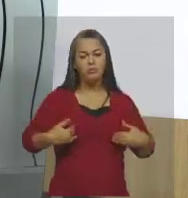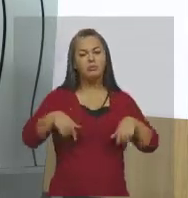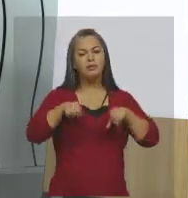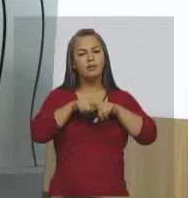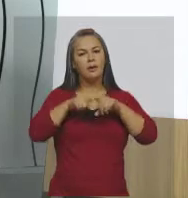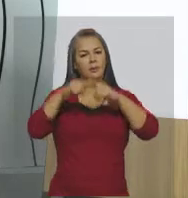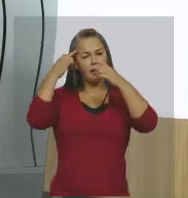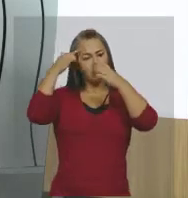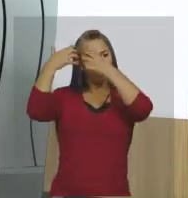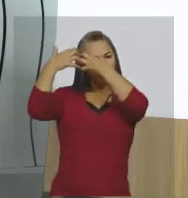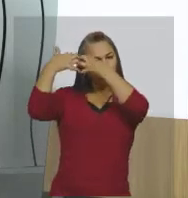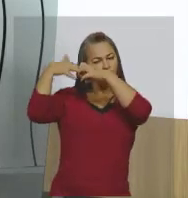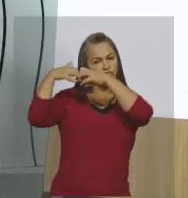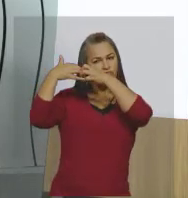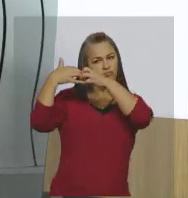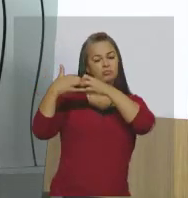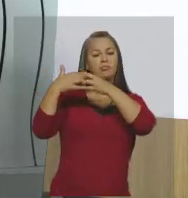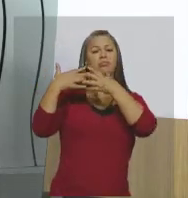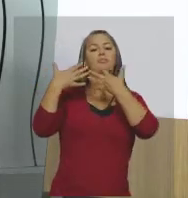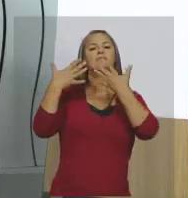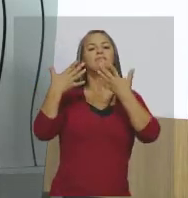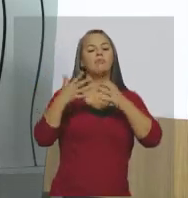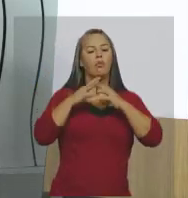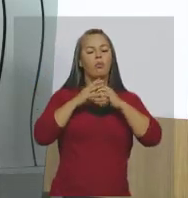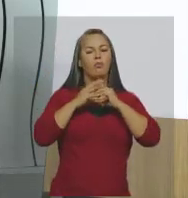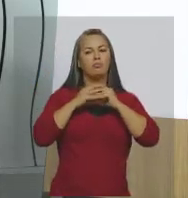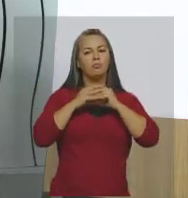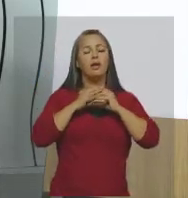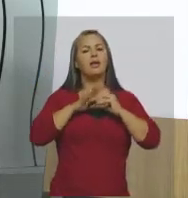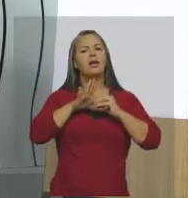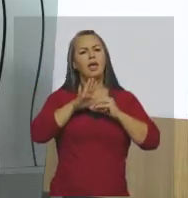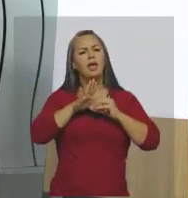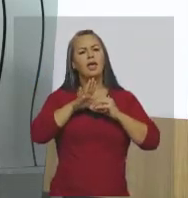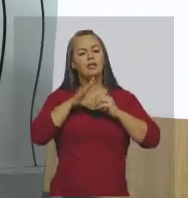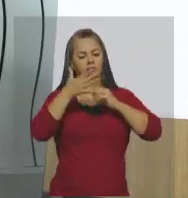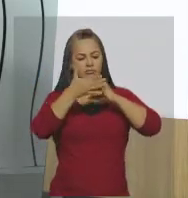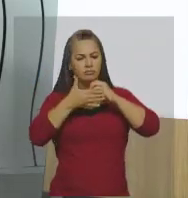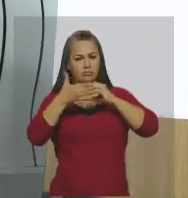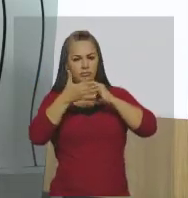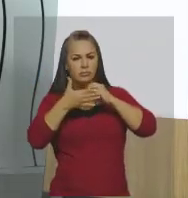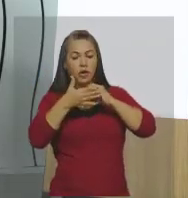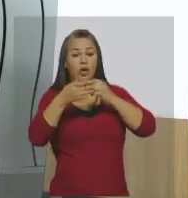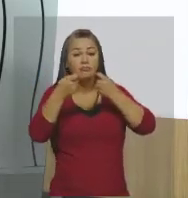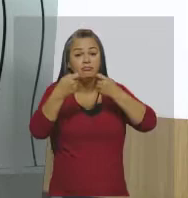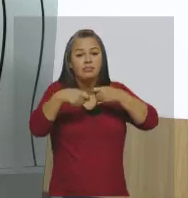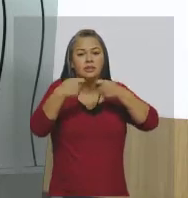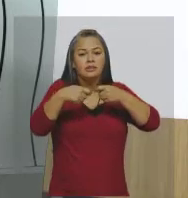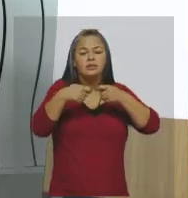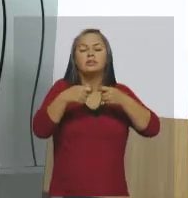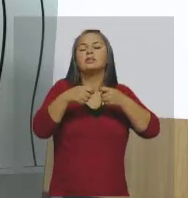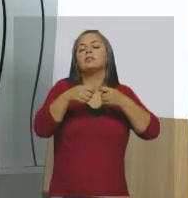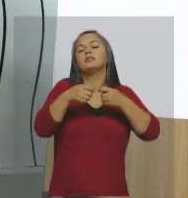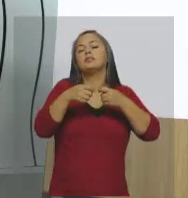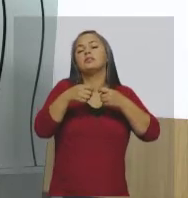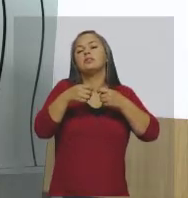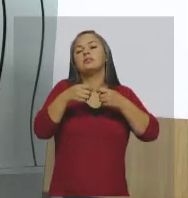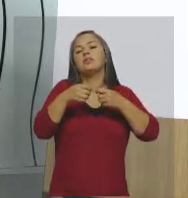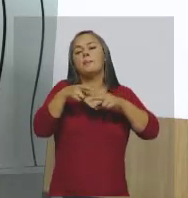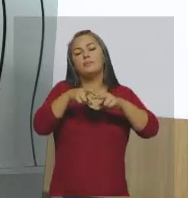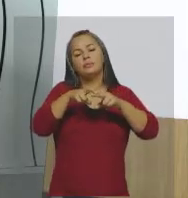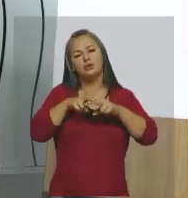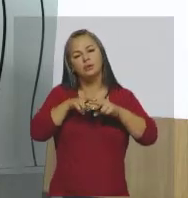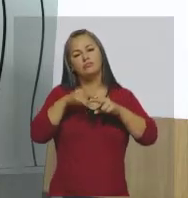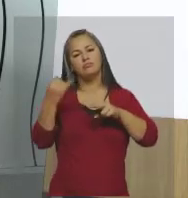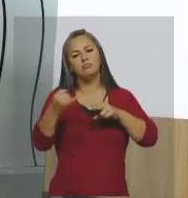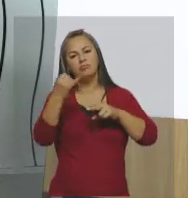E essa glicose ela precisa de ser extraída dos alimentos e já começa lá na boca. Quando você come, por exemplo, uma espiga de